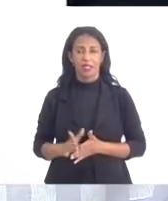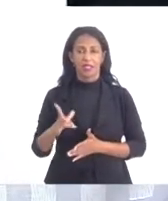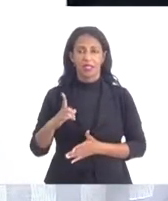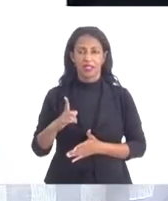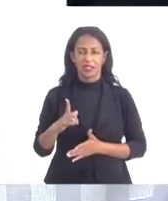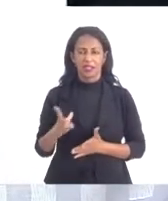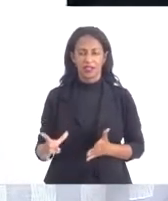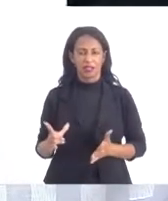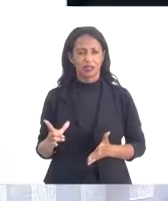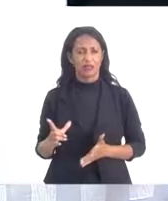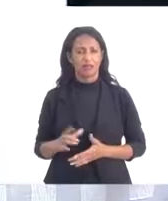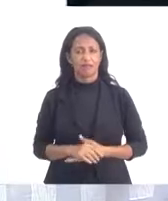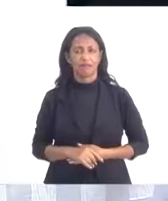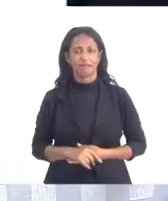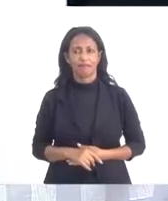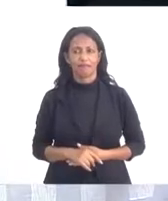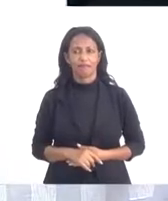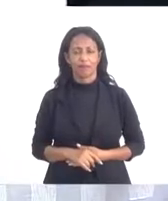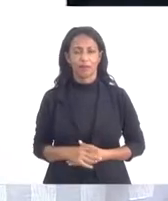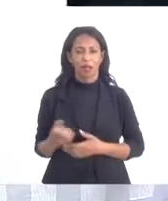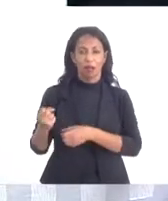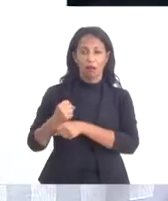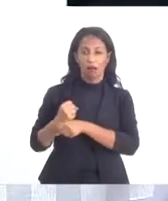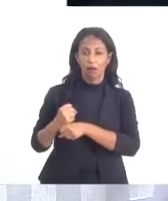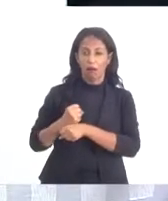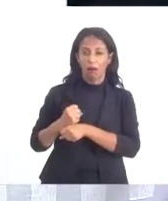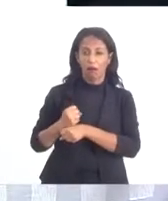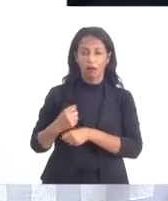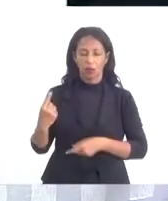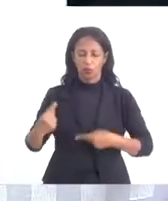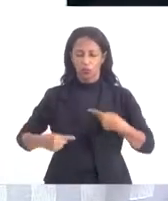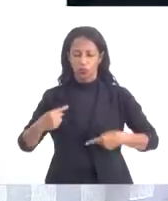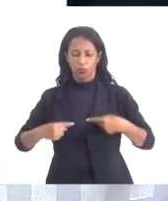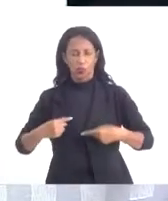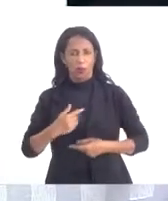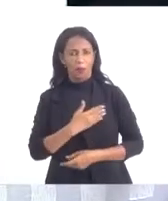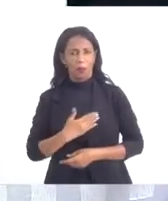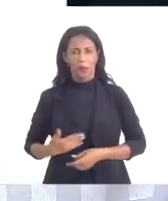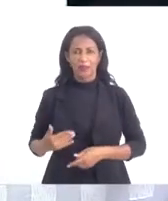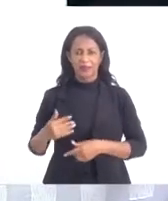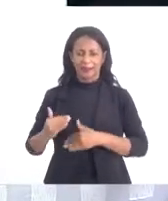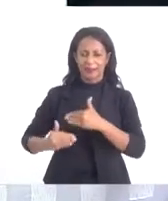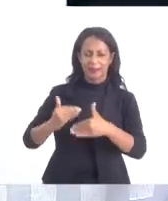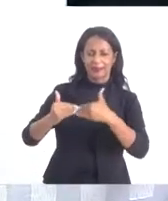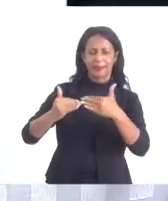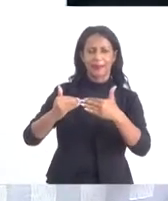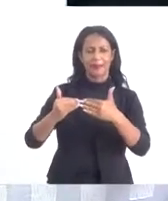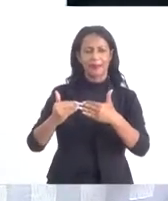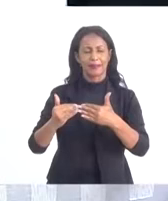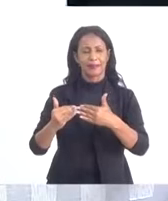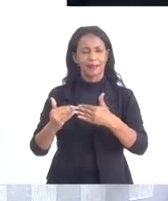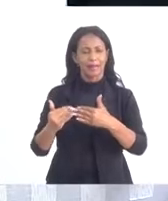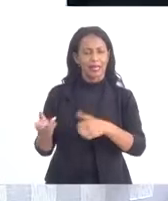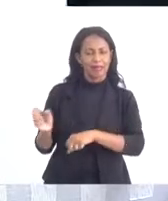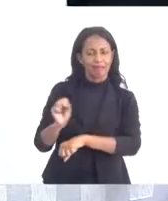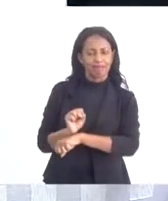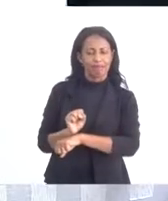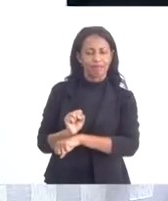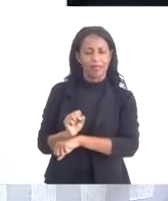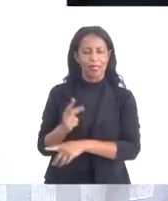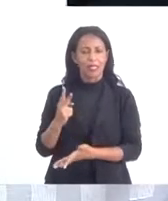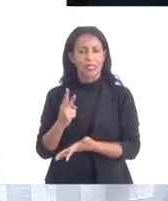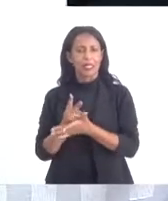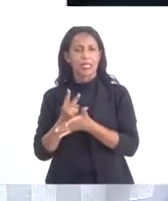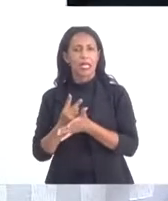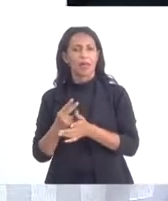e muitos anos sem discutir uma política de desenvolvimento, Jair. A gente sempre, por conta